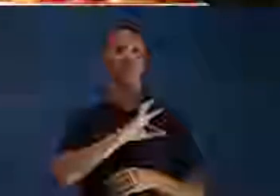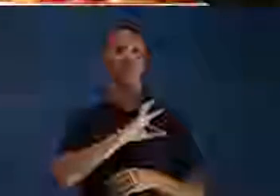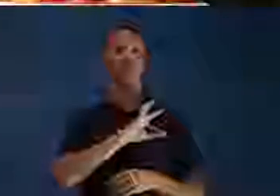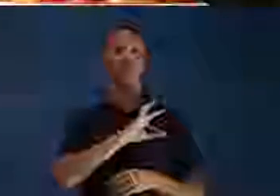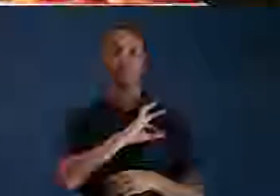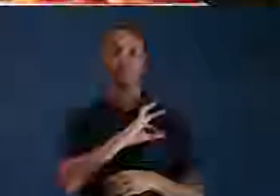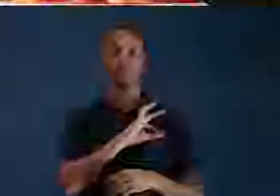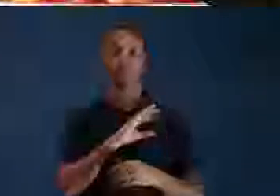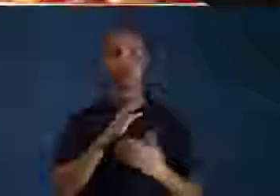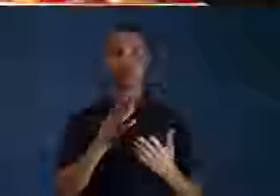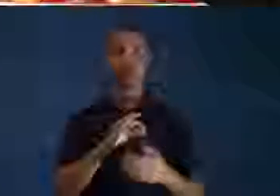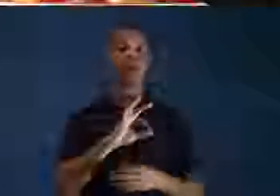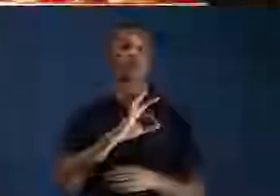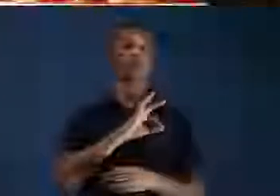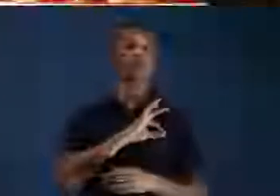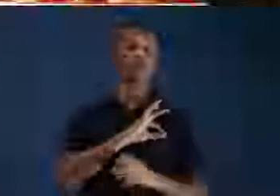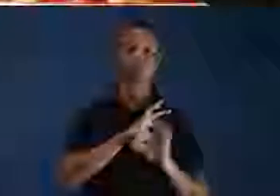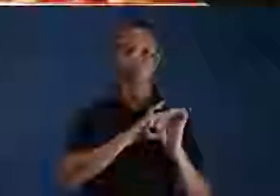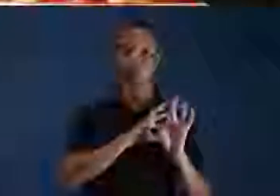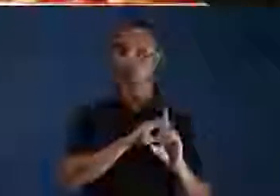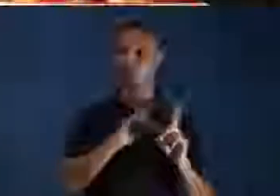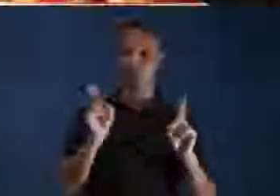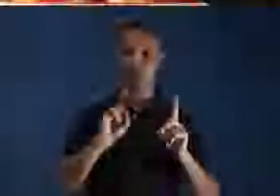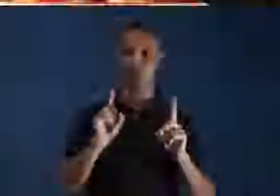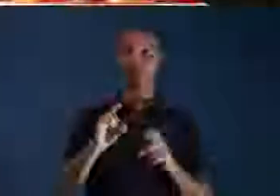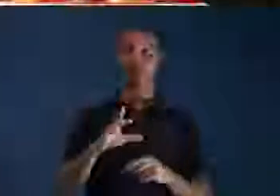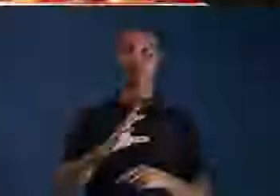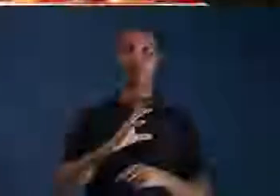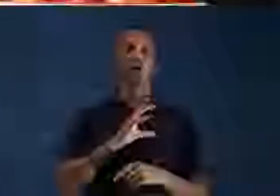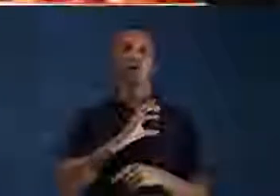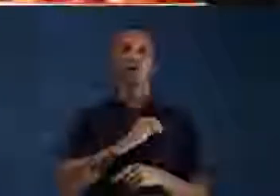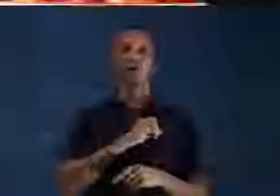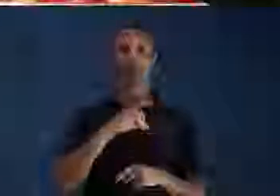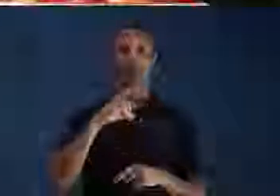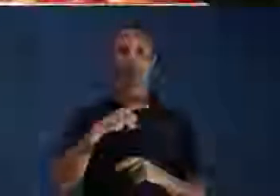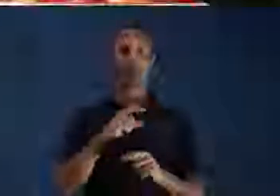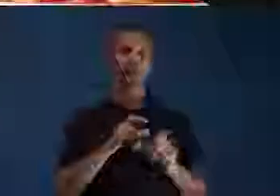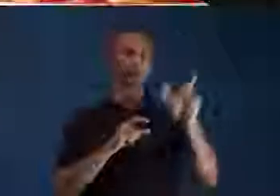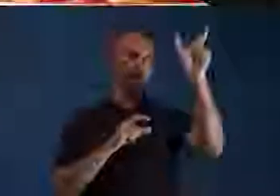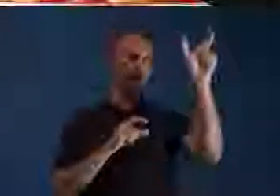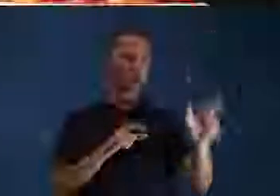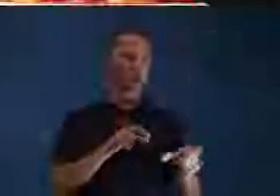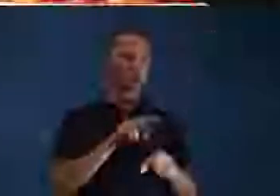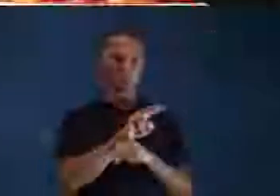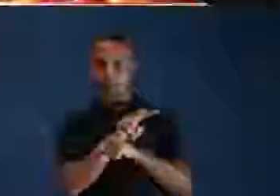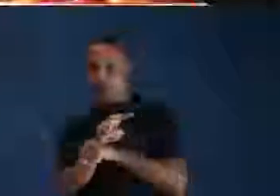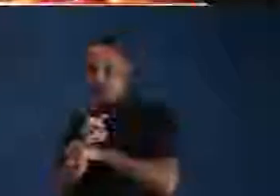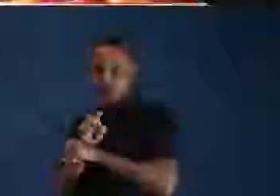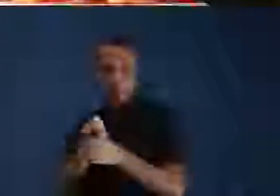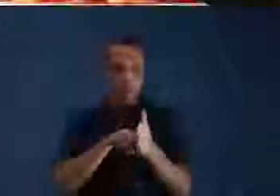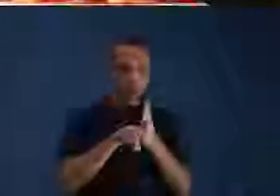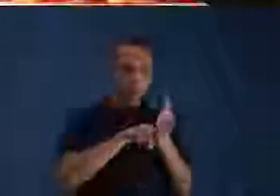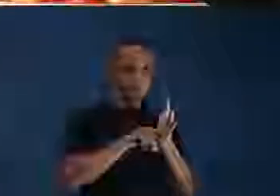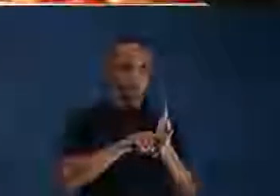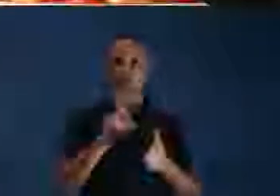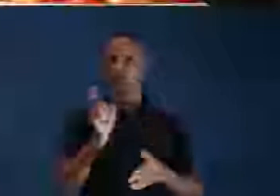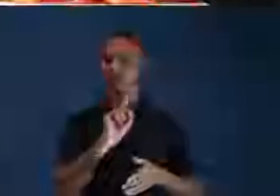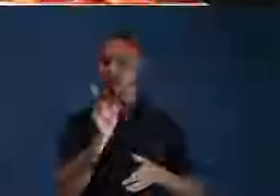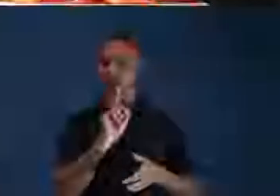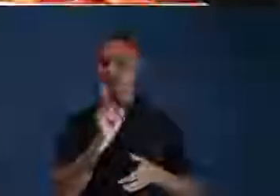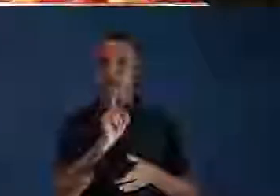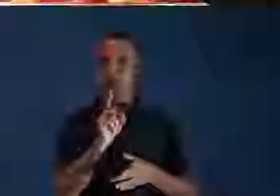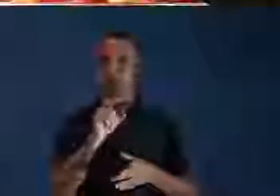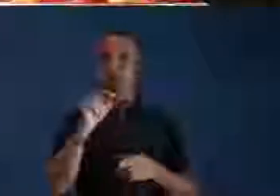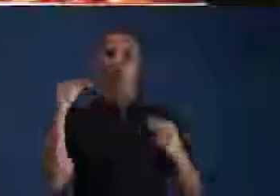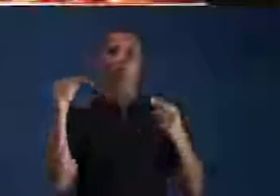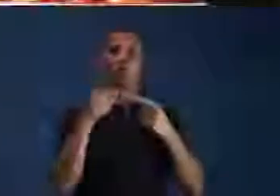que não é uma narrativa policial, porque não são romances que têm a figura de um investigador ligado ao Estado, né? Não é uma